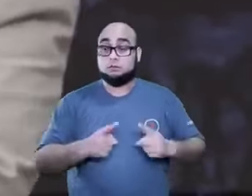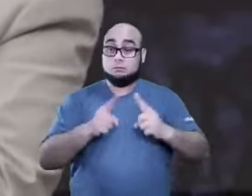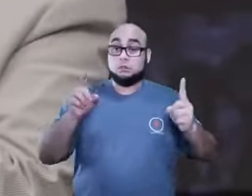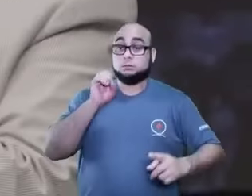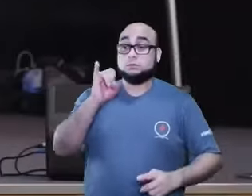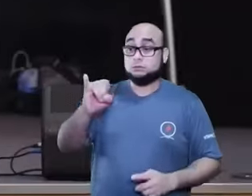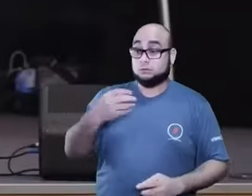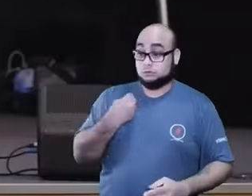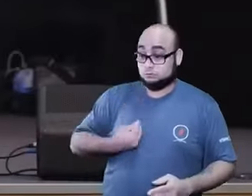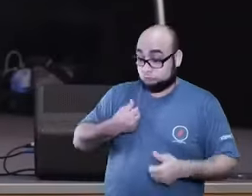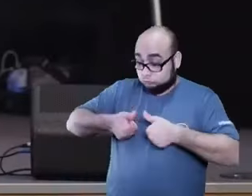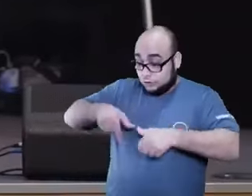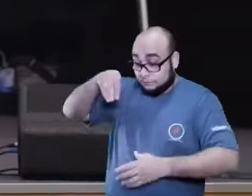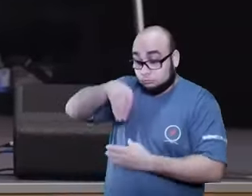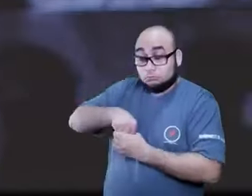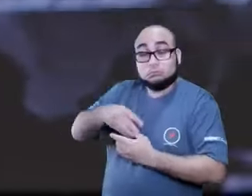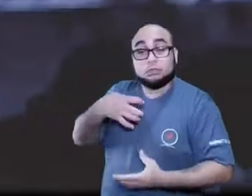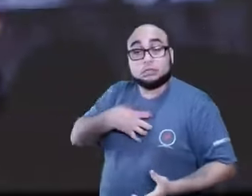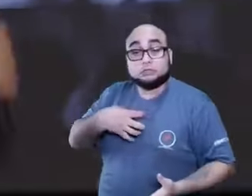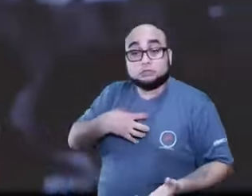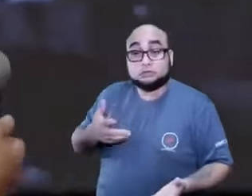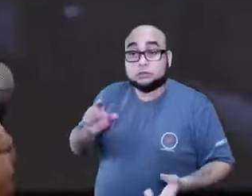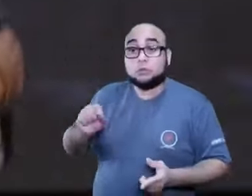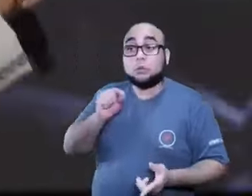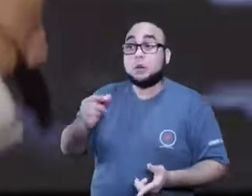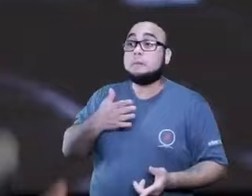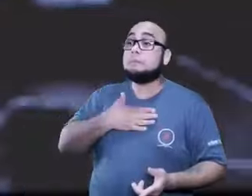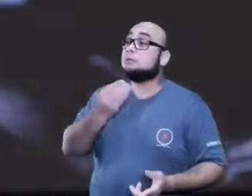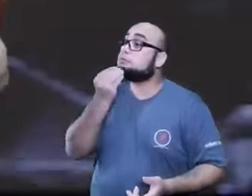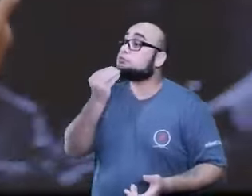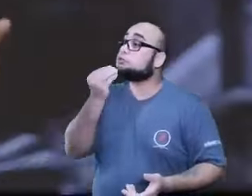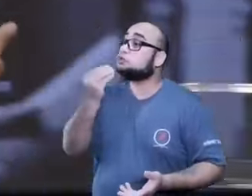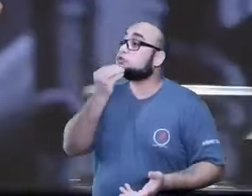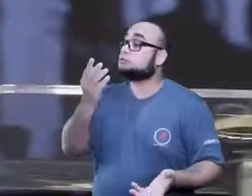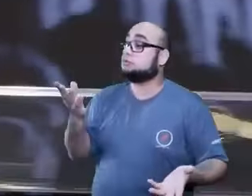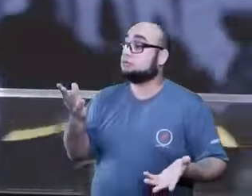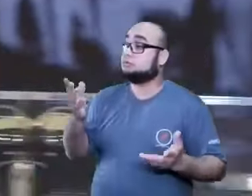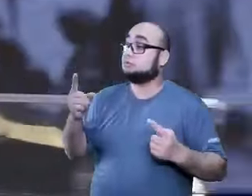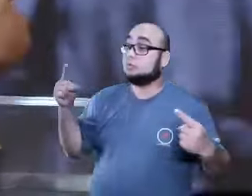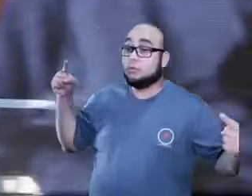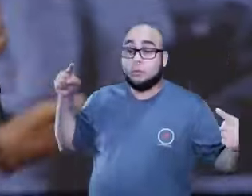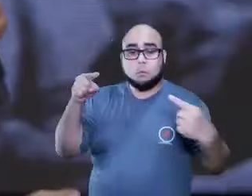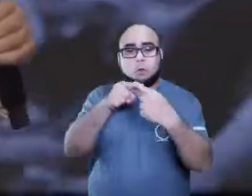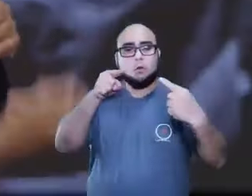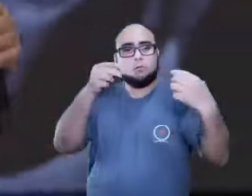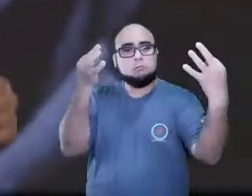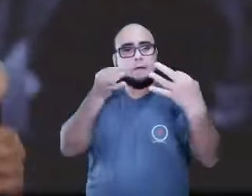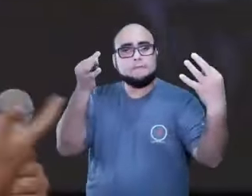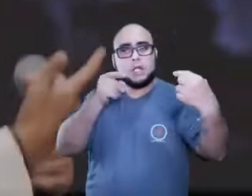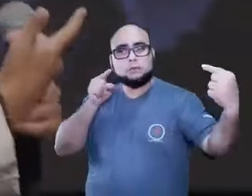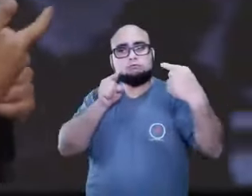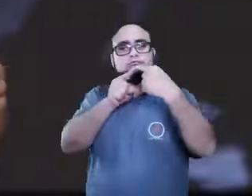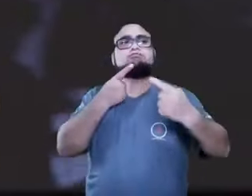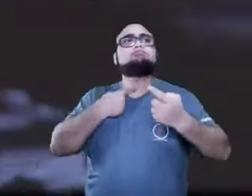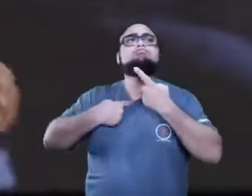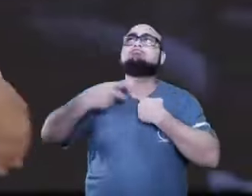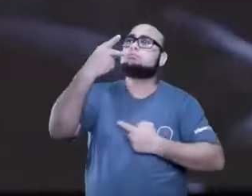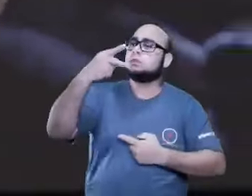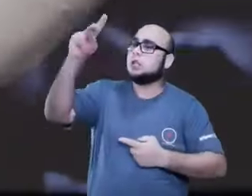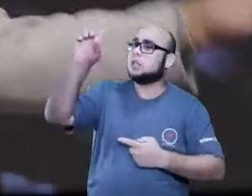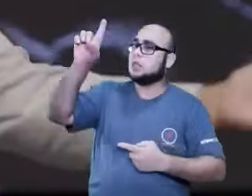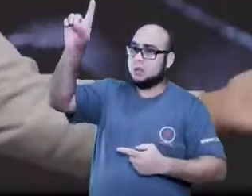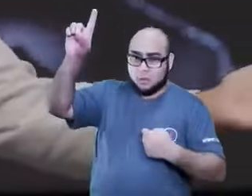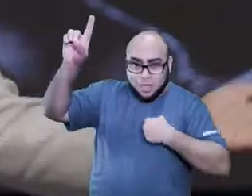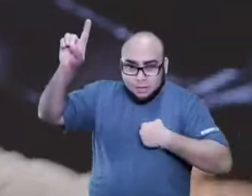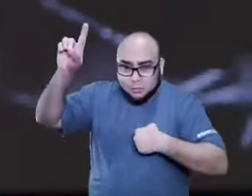e a minha motivação não estiver alinhada com aquilo que eu estou fazendo, eu corro o risco de estar